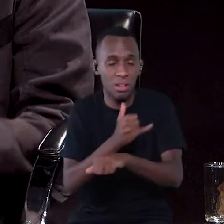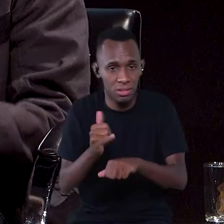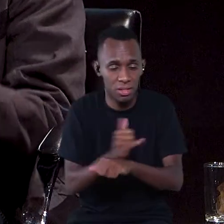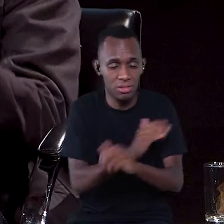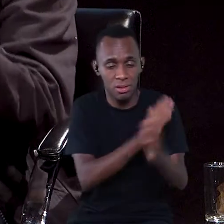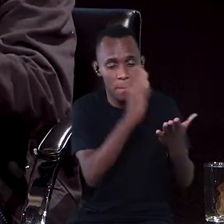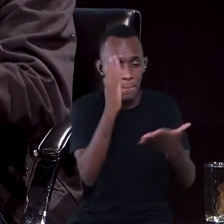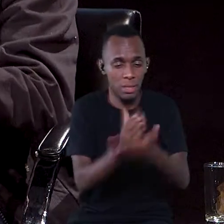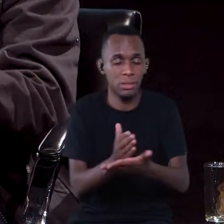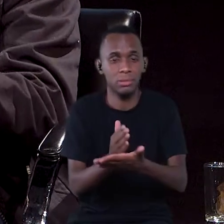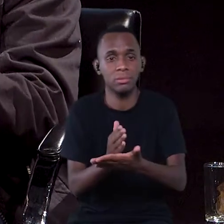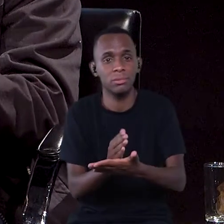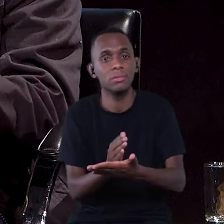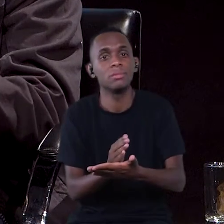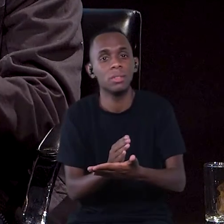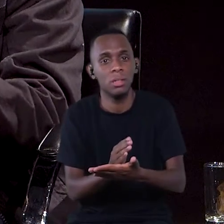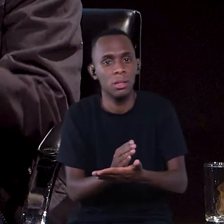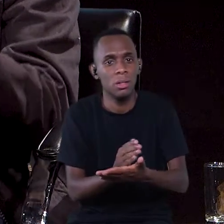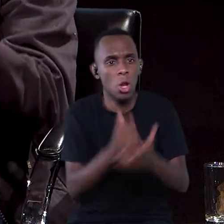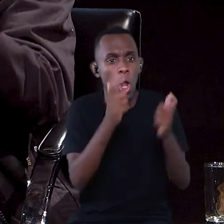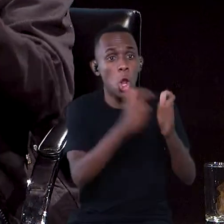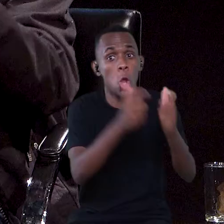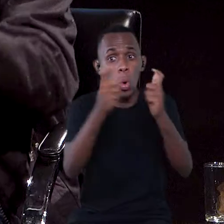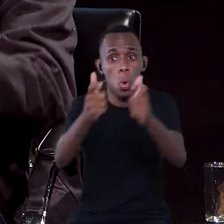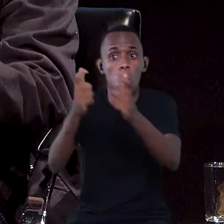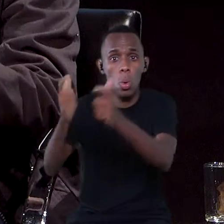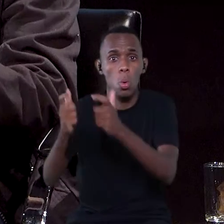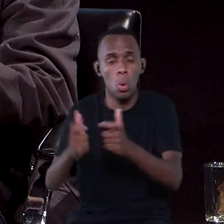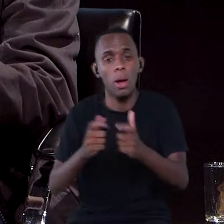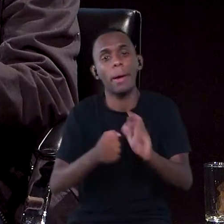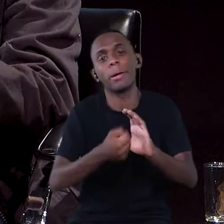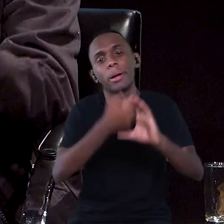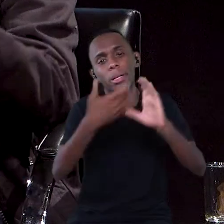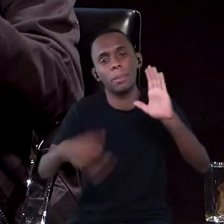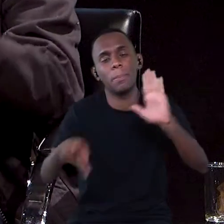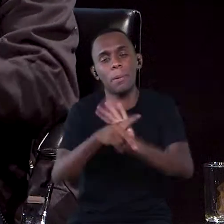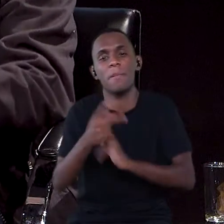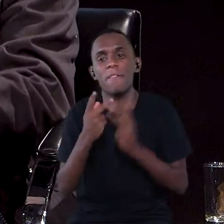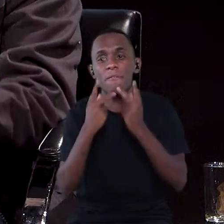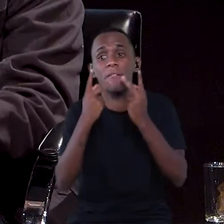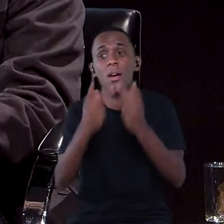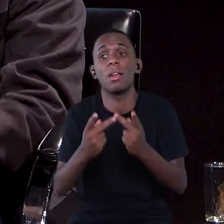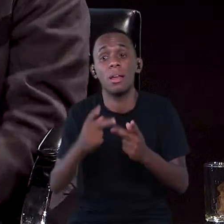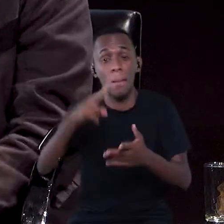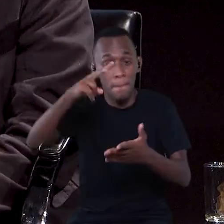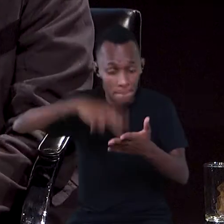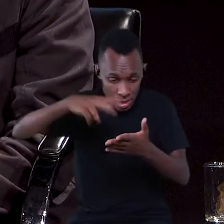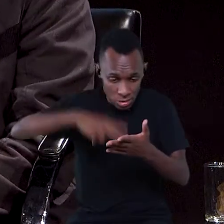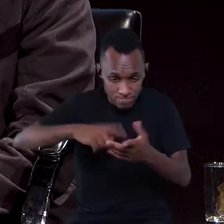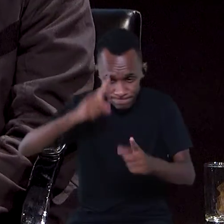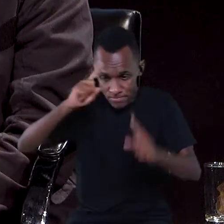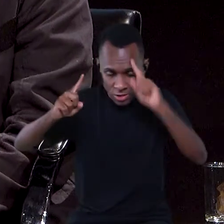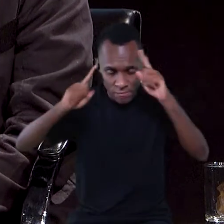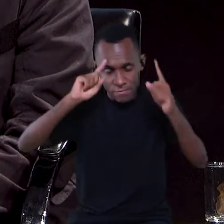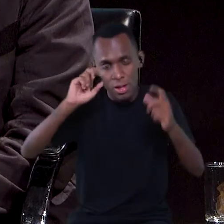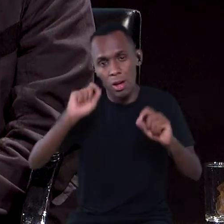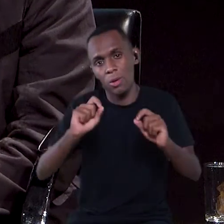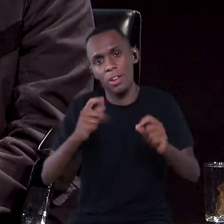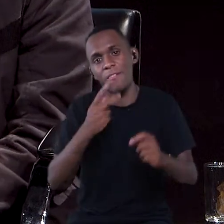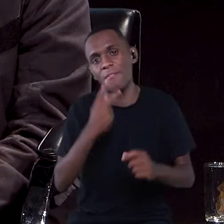Não é cada bicho no seu lugar, mas é cada bicho no seu modo de falar. E aí o leitor tem que adivinhar um pouquinho o que são essas